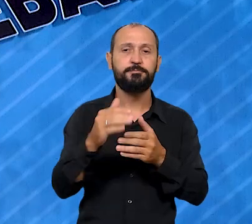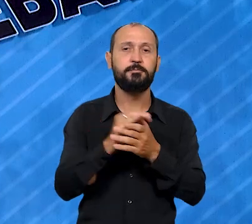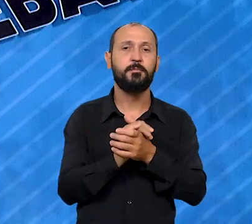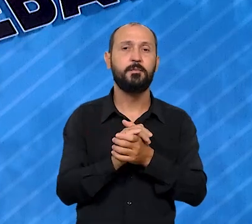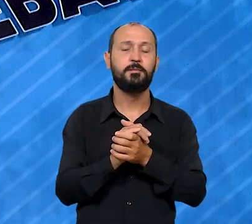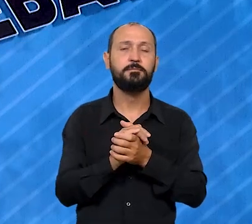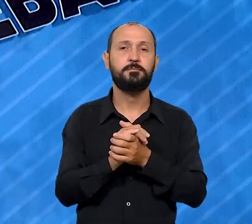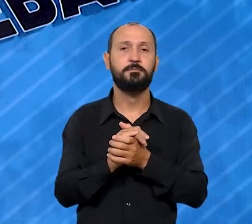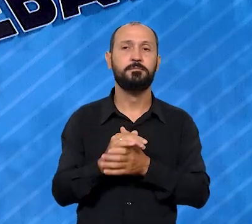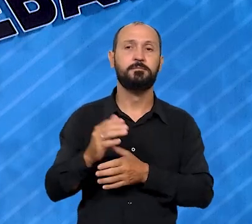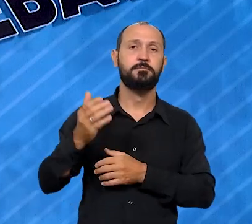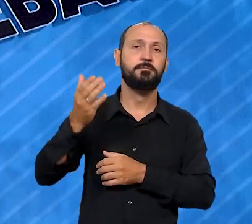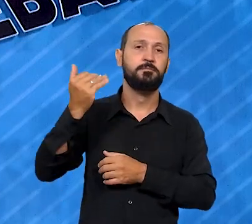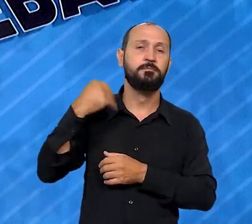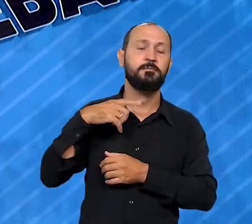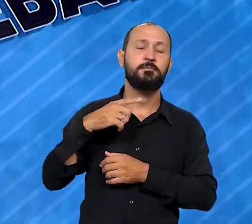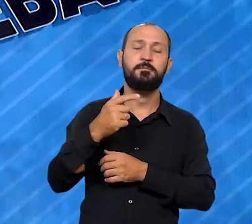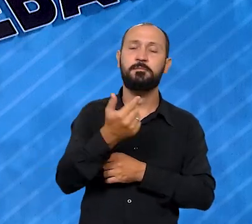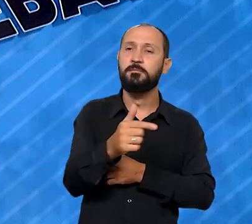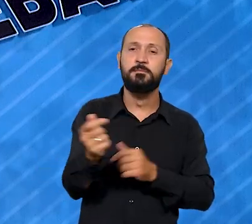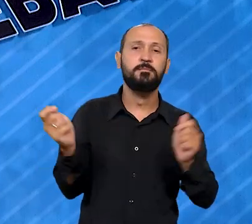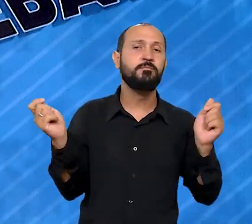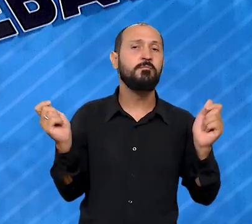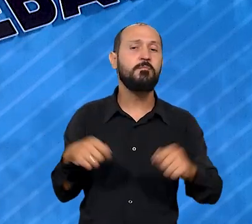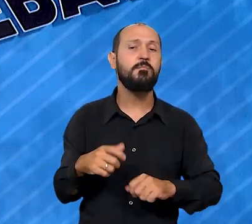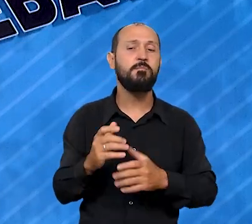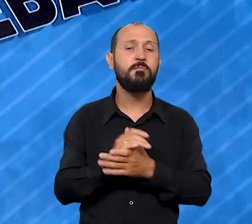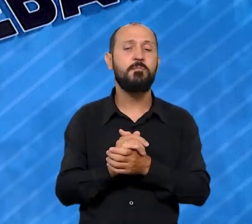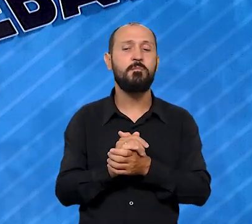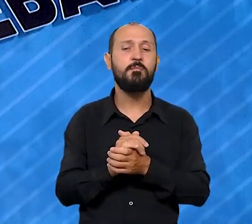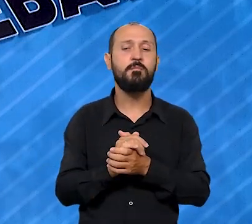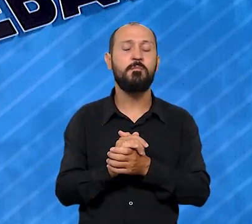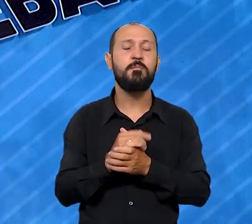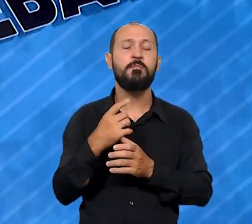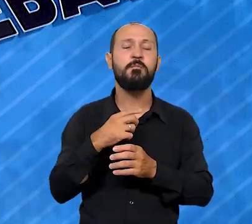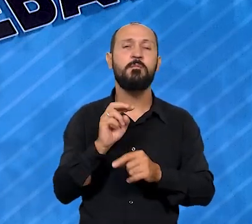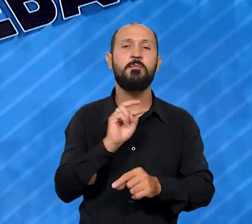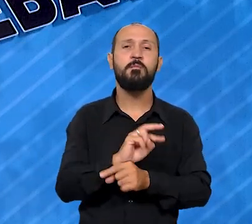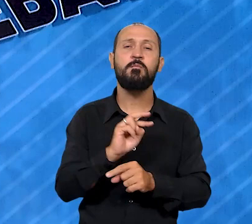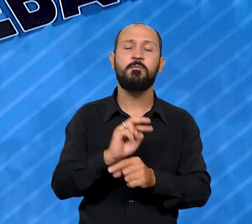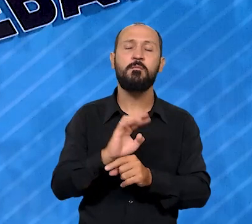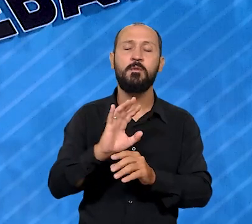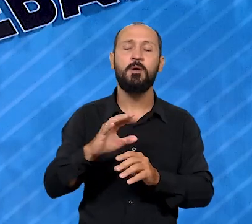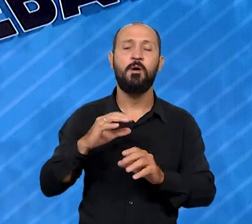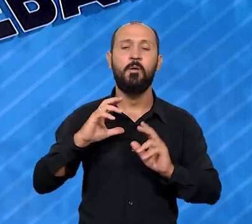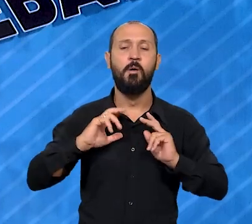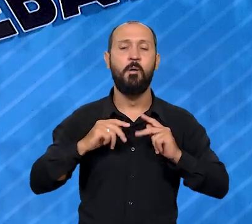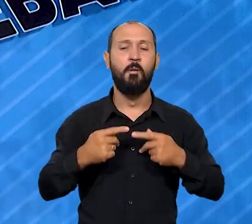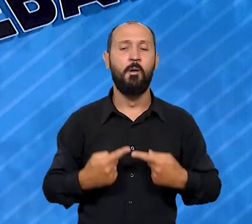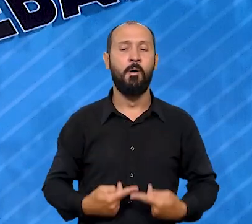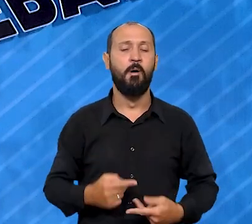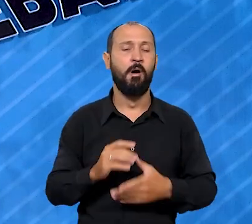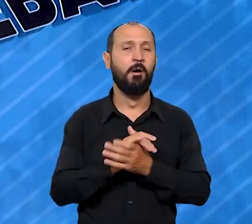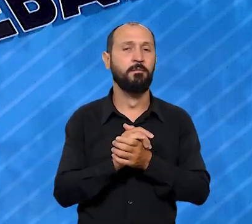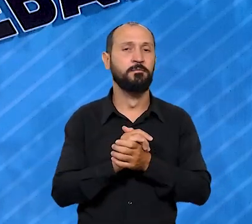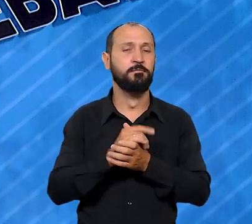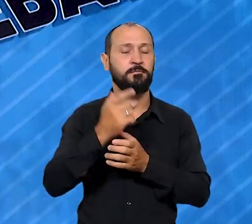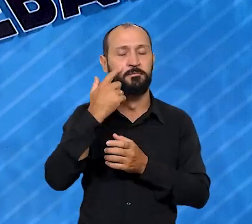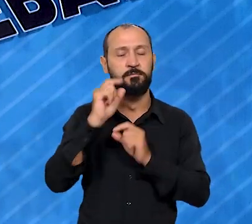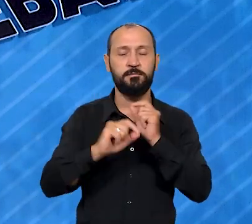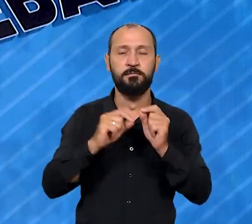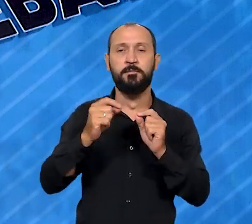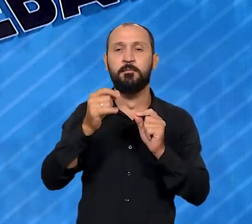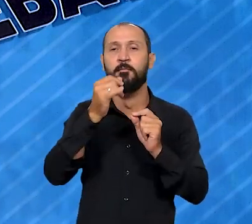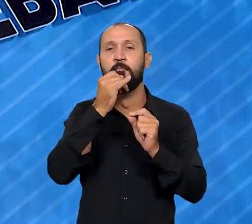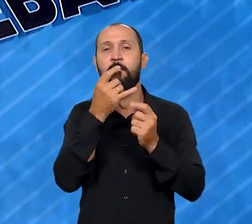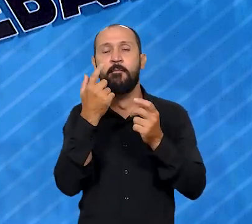tempo, mas antes elas não tinham as condições de tratar disso de uma maneira mais humana, de uma maneira